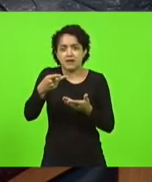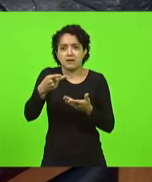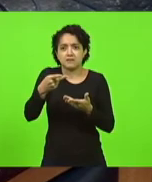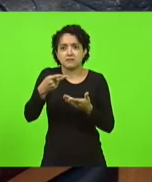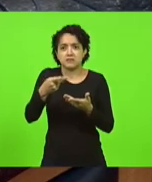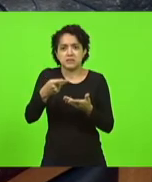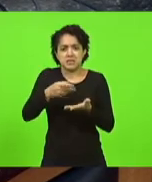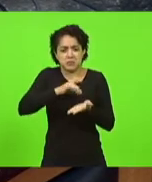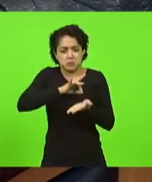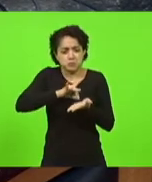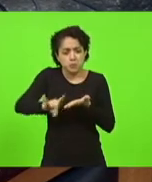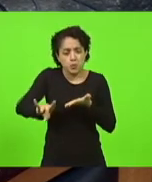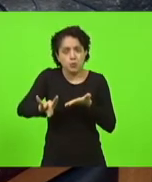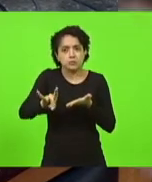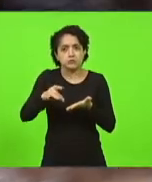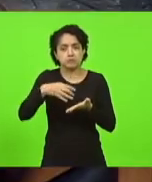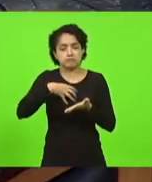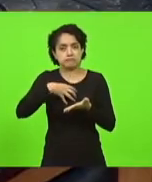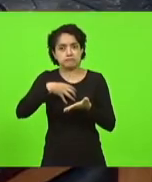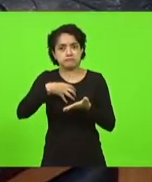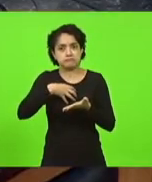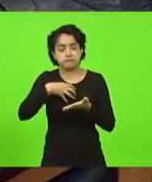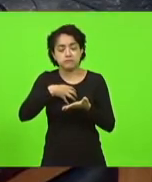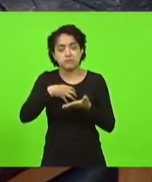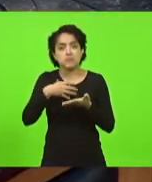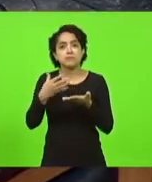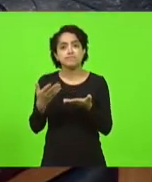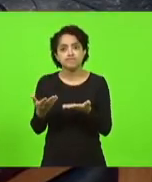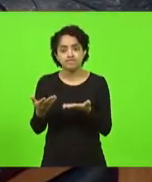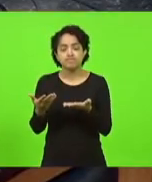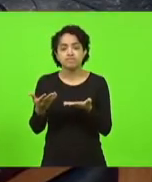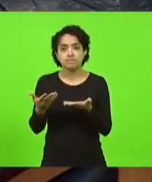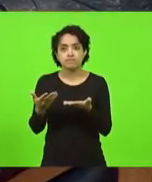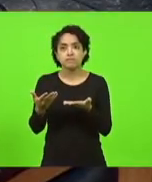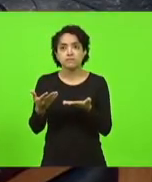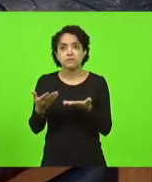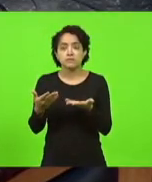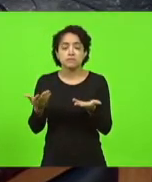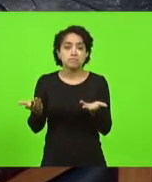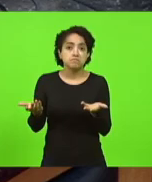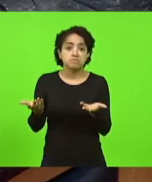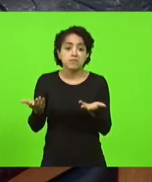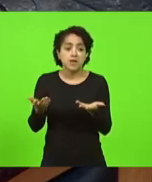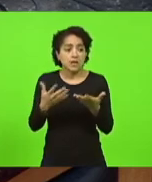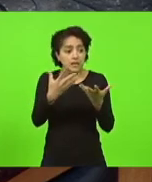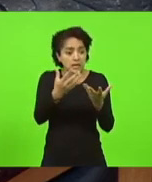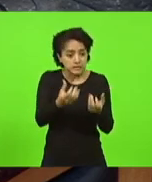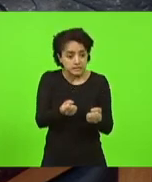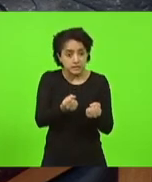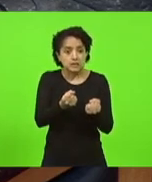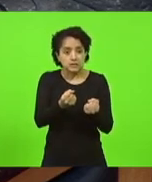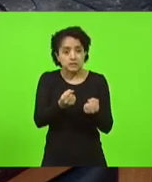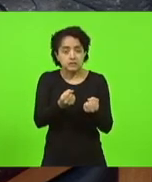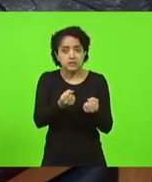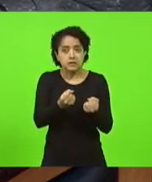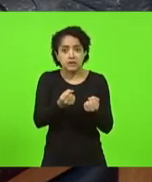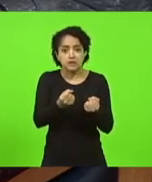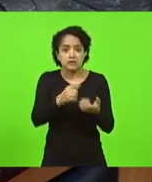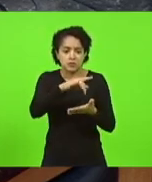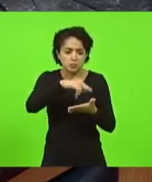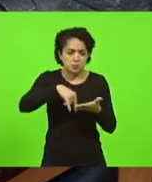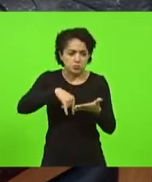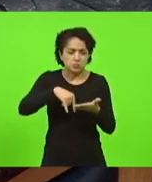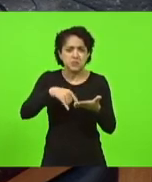com ódio, com repugnância a quem, literalmente, é a favor, não do passaporte, que eu até